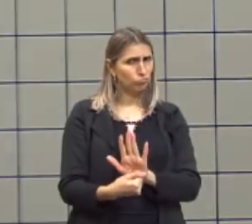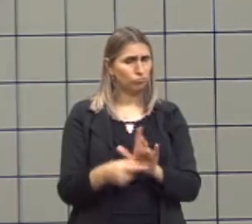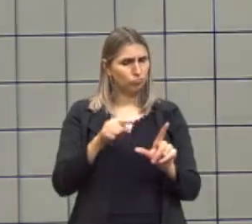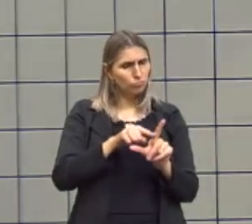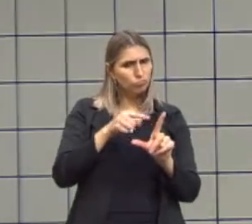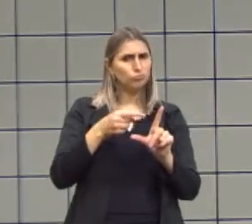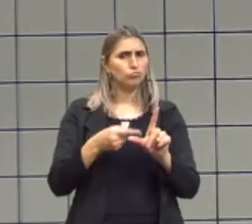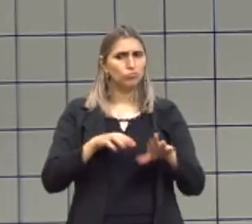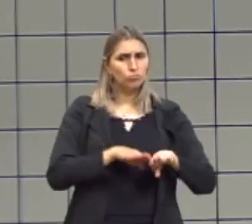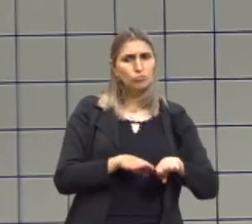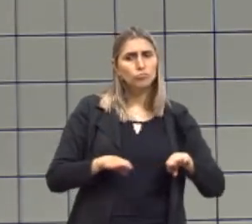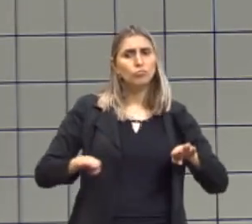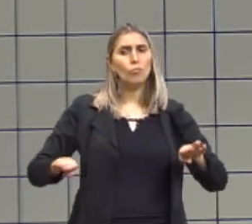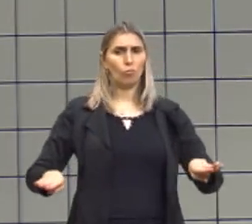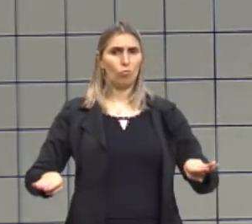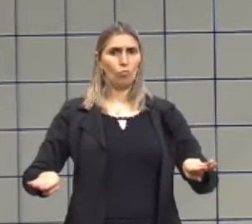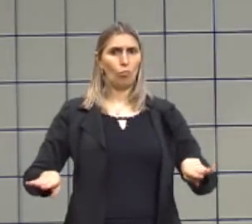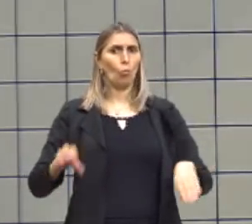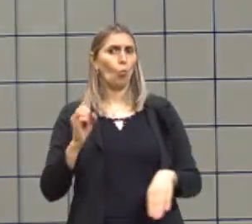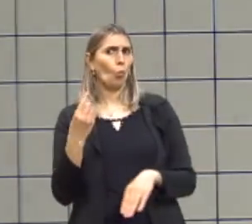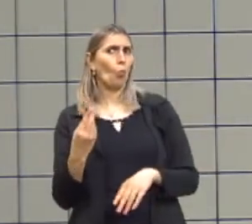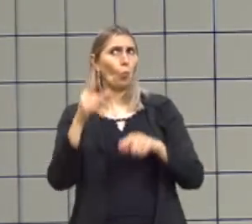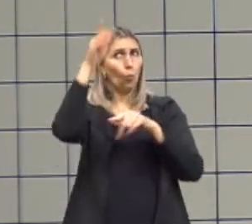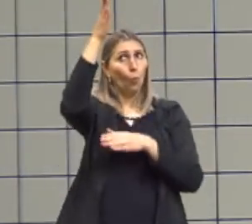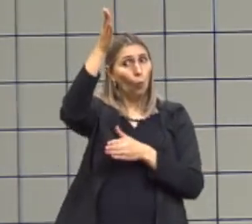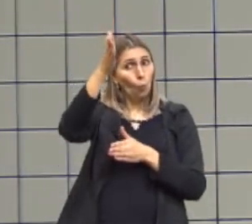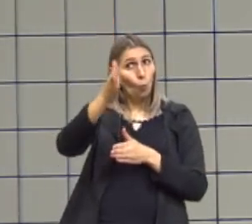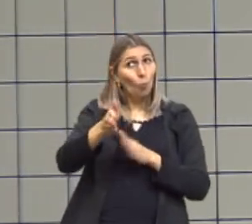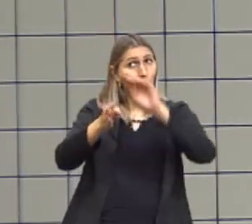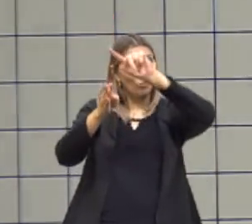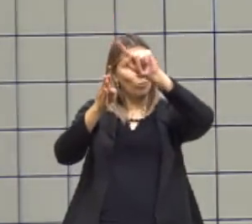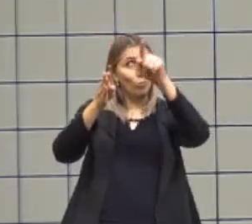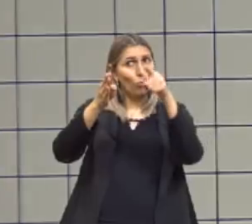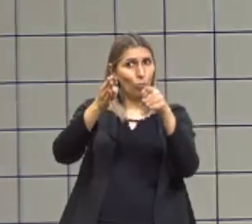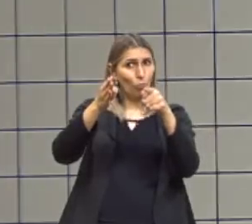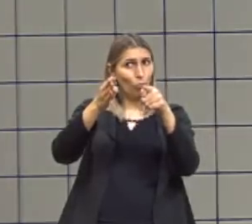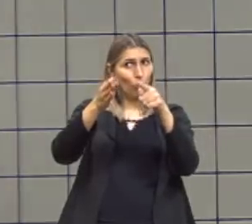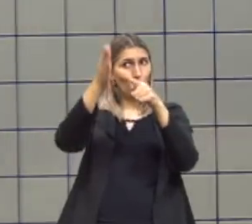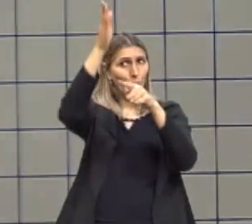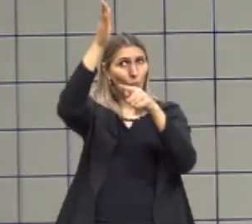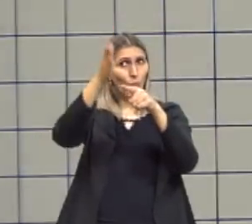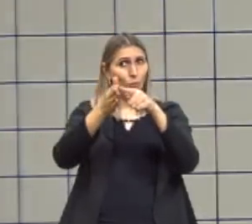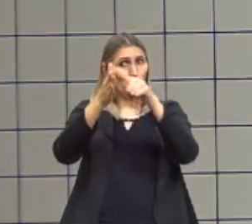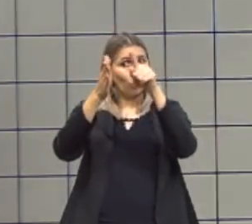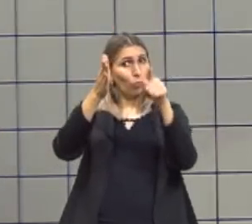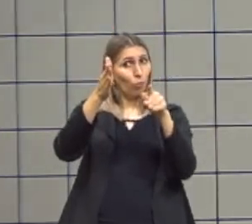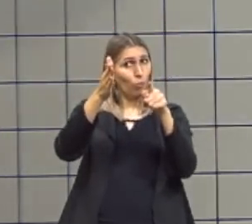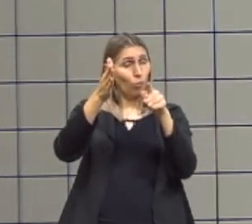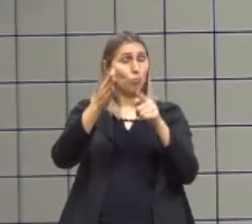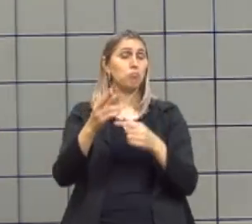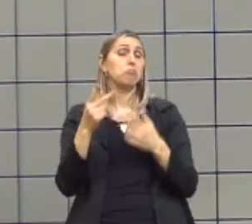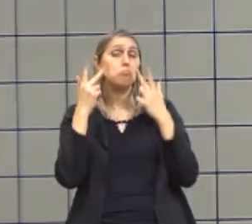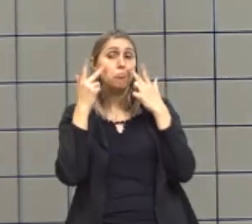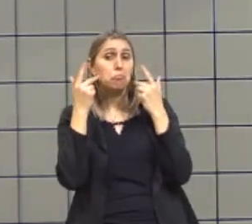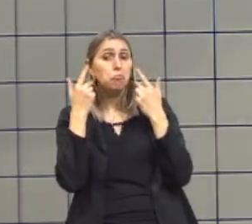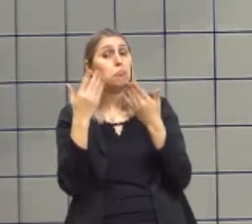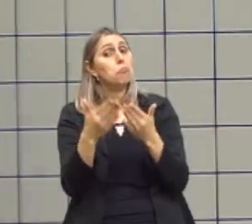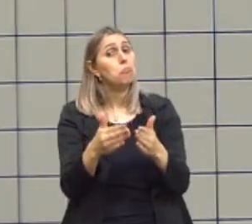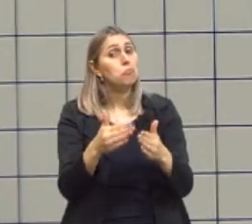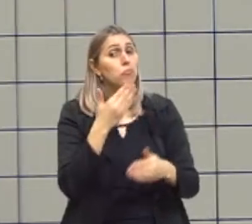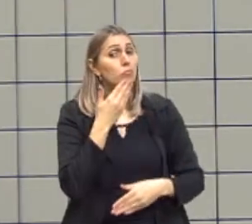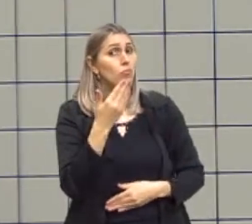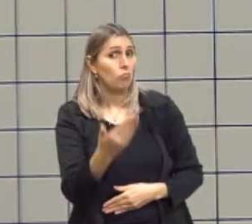ângulo com a superfície ou é o ângulo com a normal? Normalmente, eles pedem